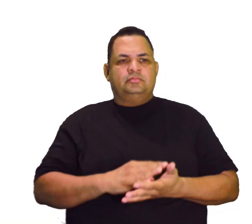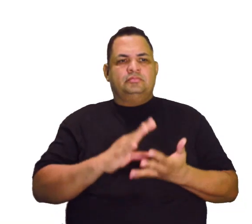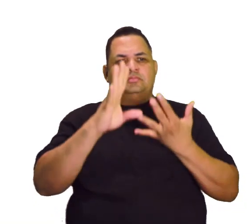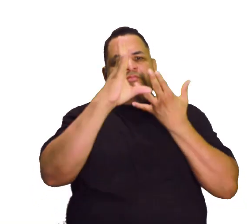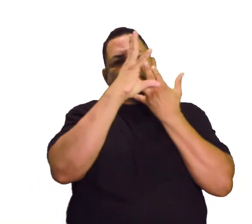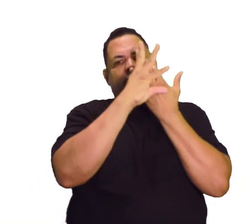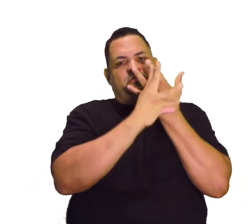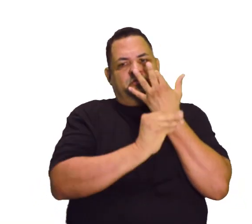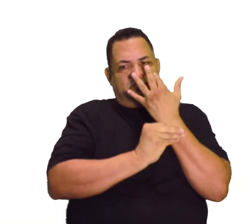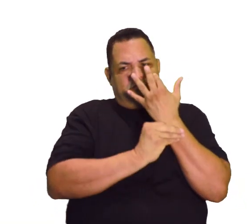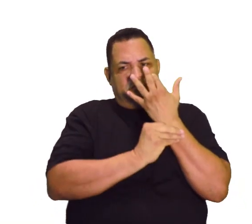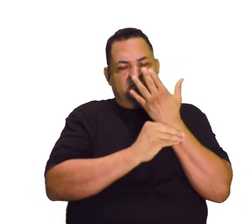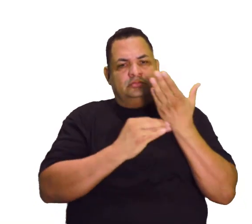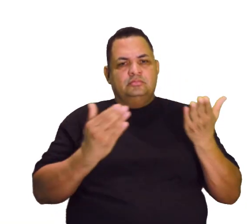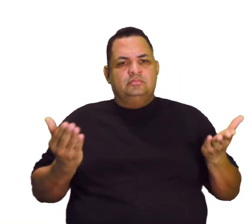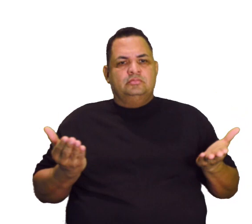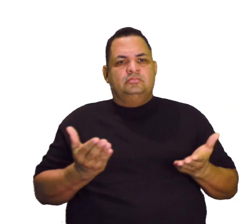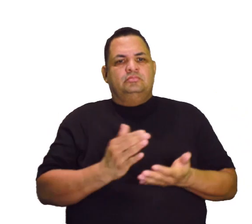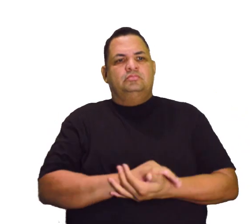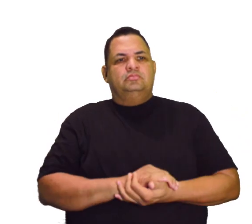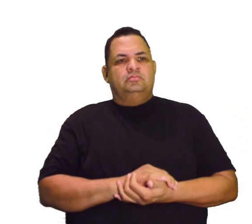Essas são as nossas referências.